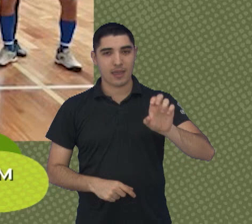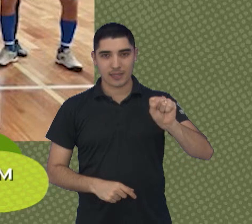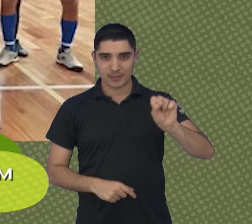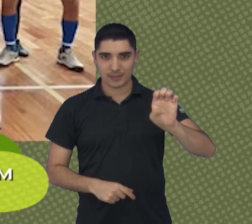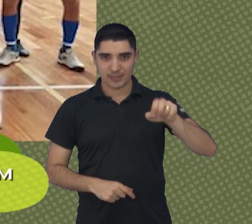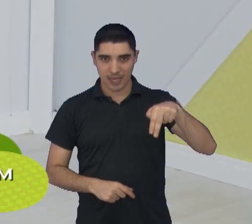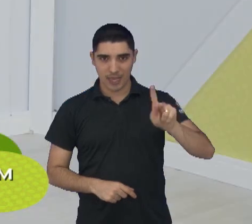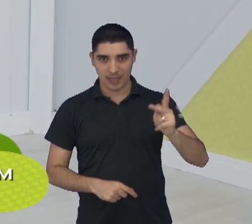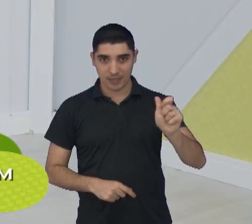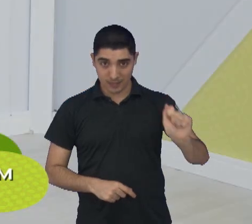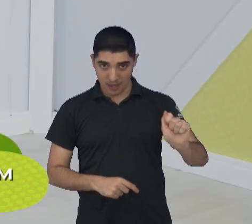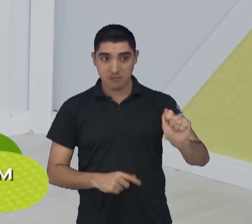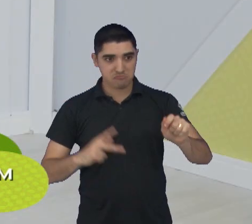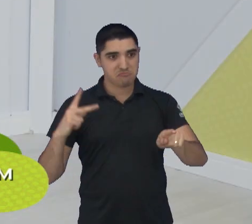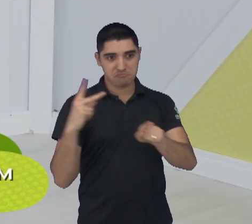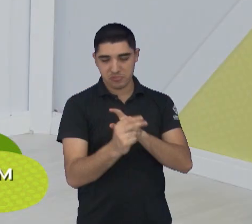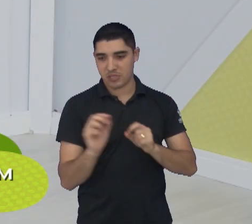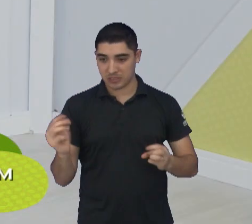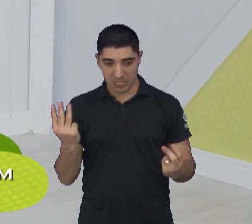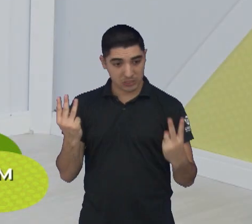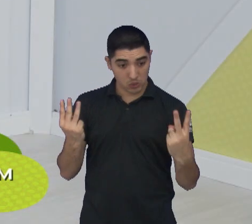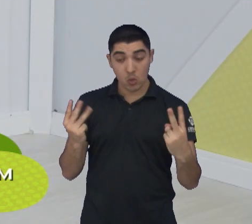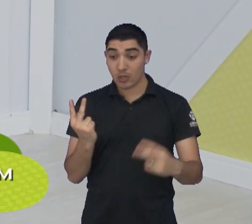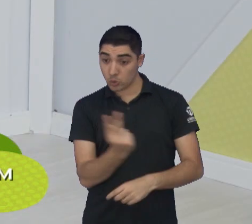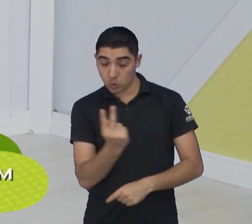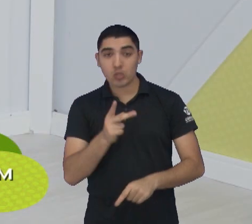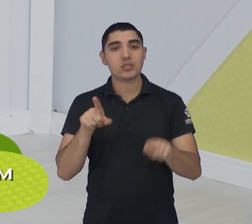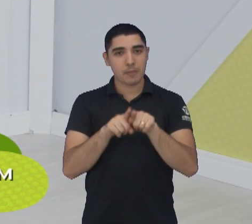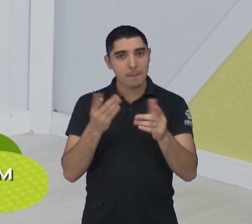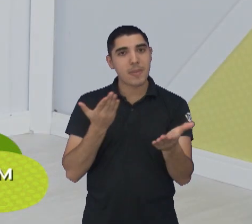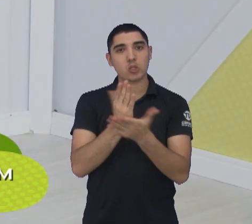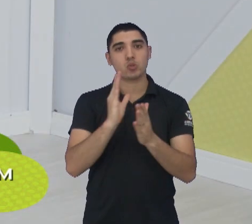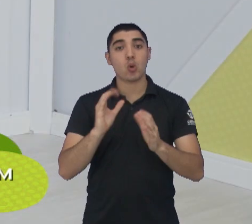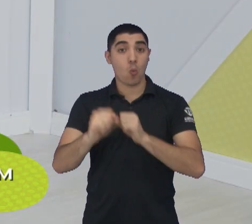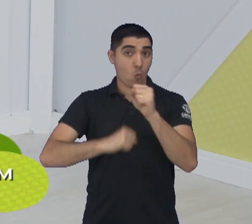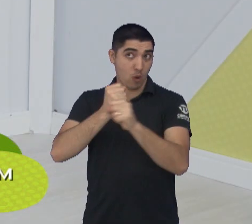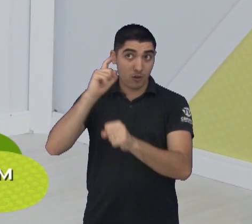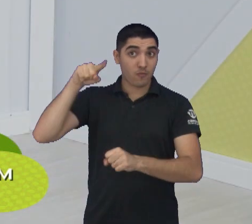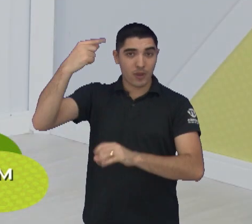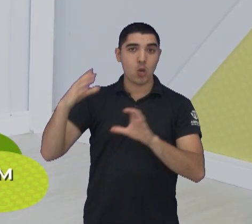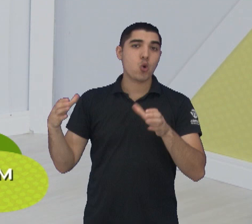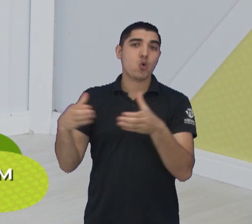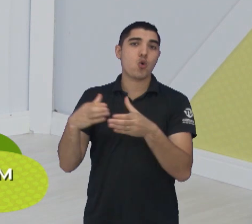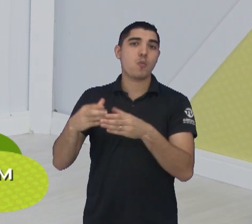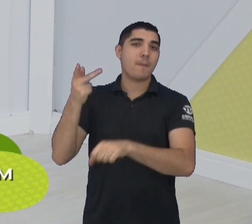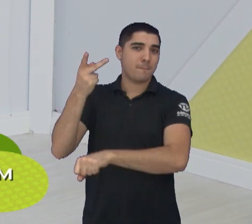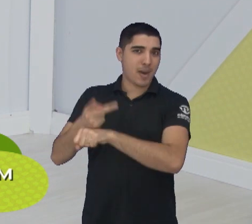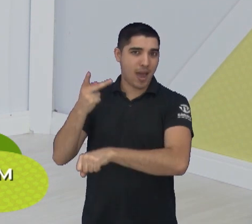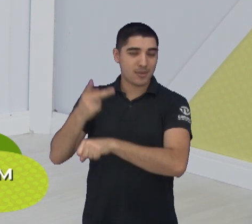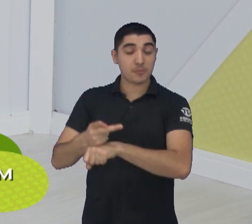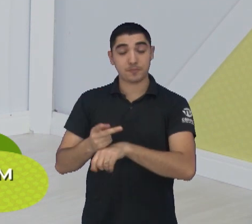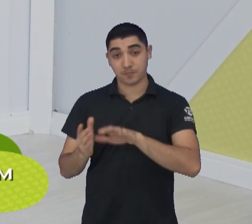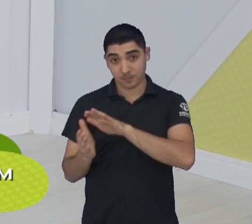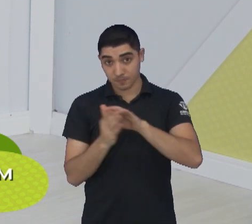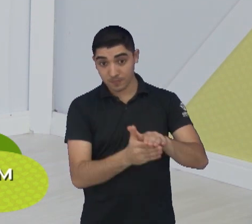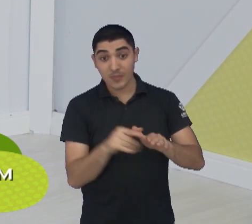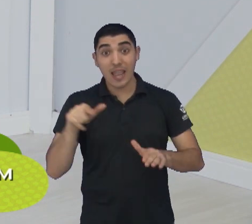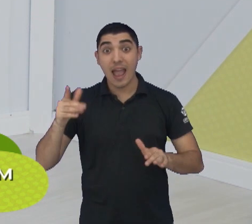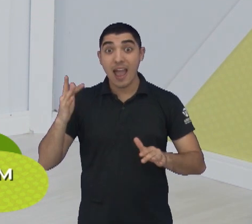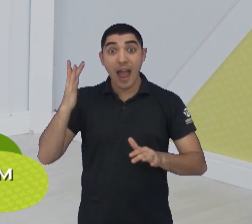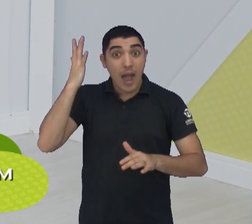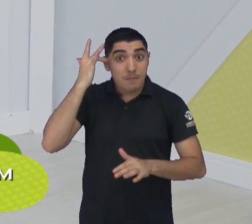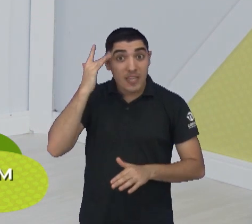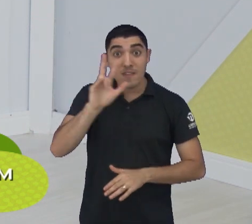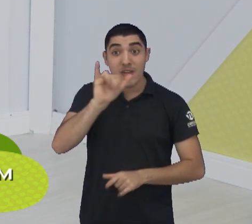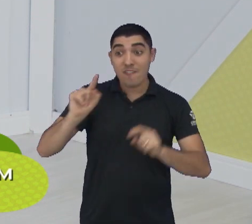equipes também conquistaram acesso e vão disputar a série prata no ano que vem. E a grande final da série ouro será disputada